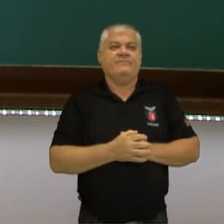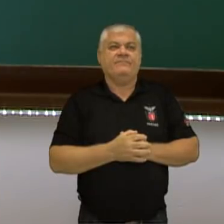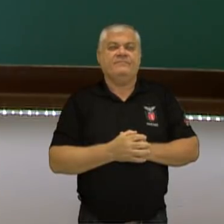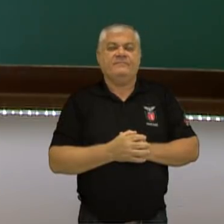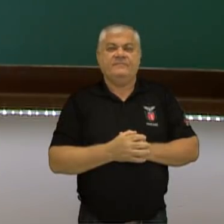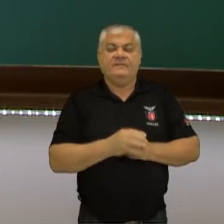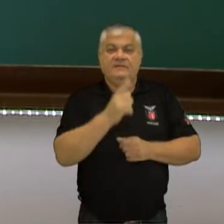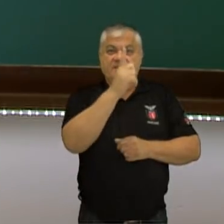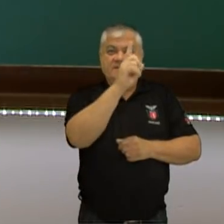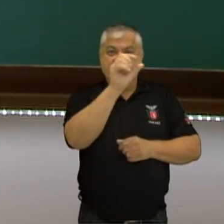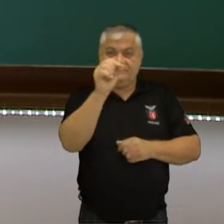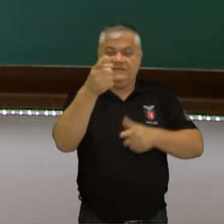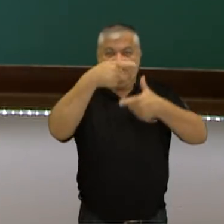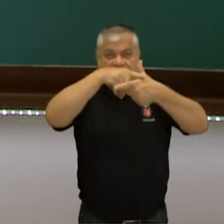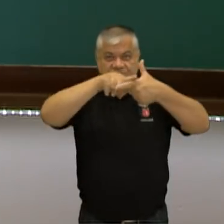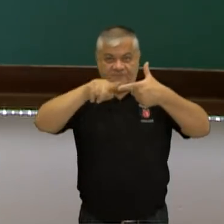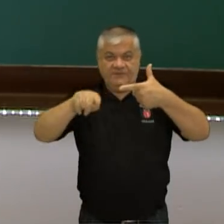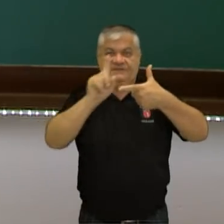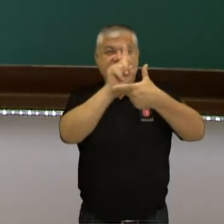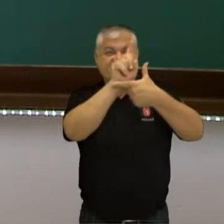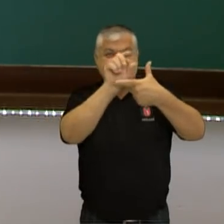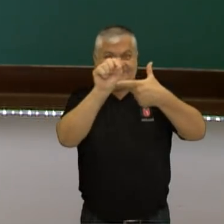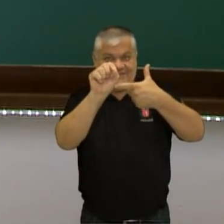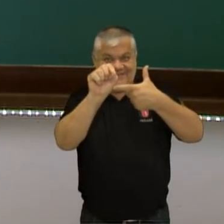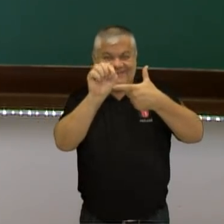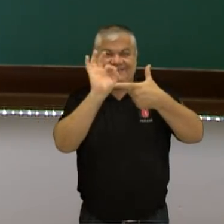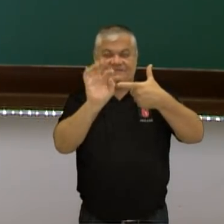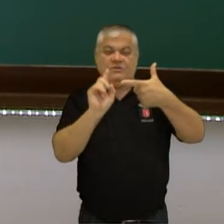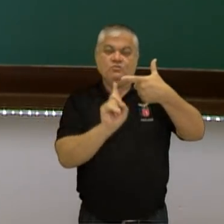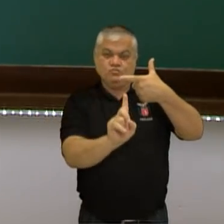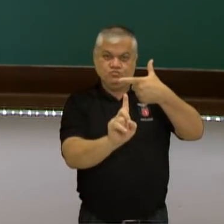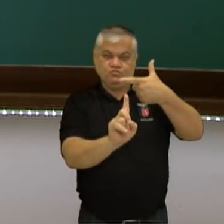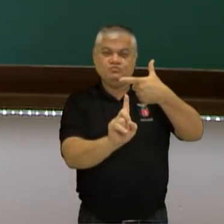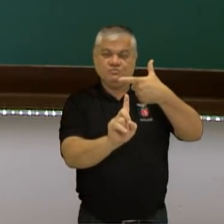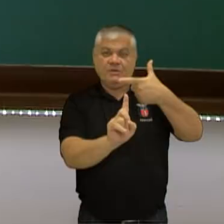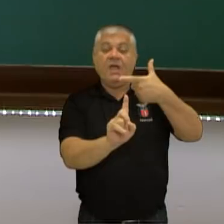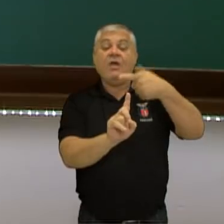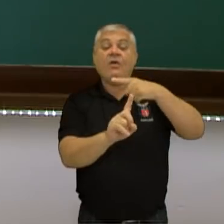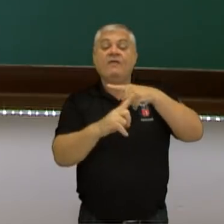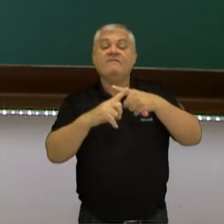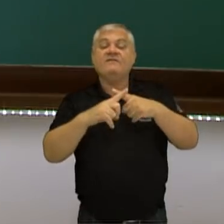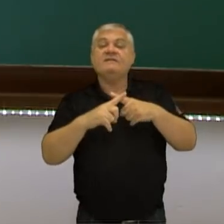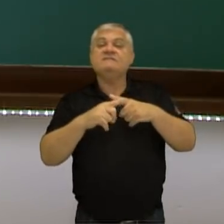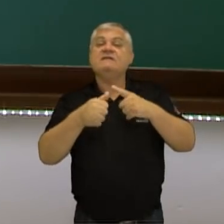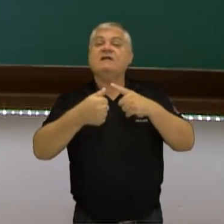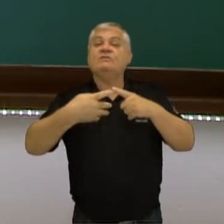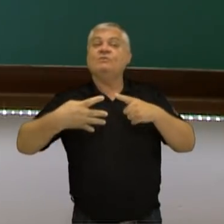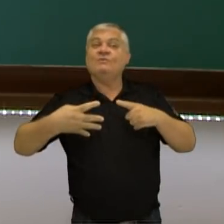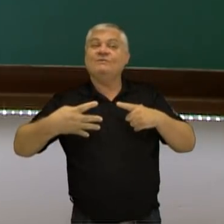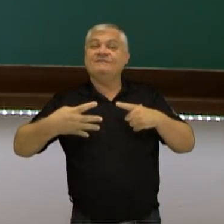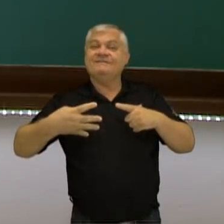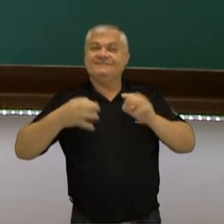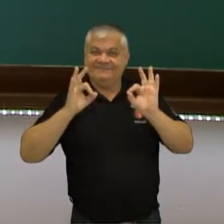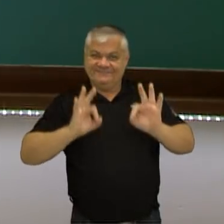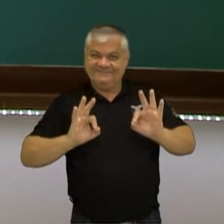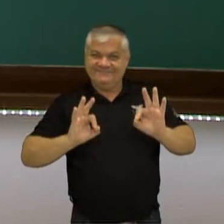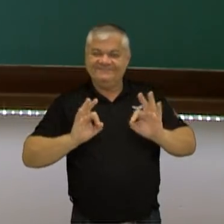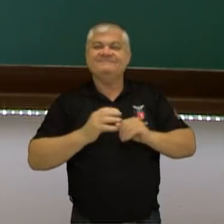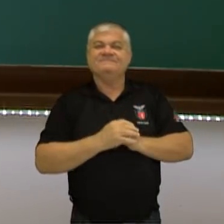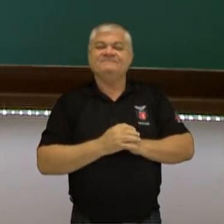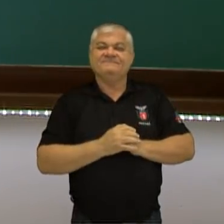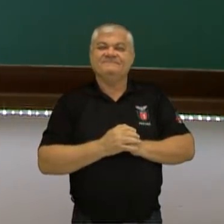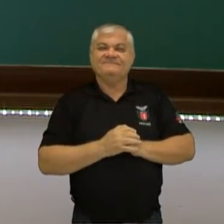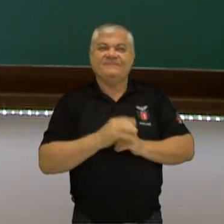Ó, então eu dividi por 100 para chegar no 1%. E eu multipliquei por 14 para chegar na quantidade que eu quero.